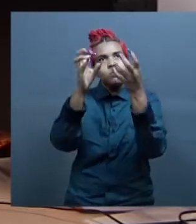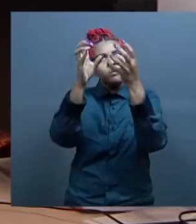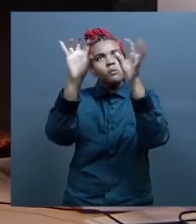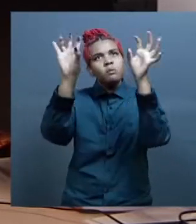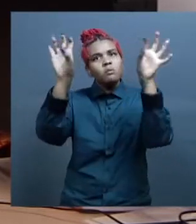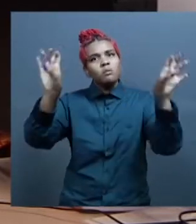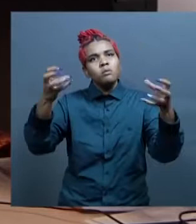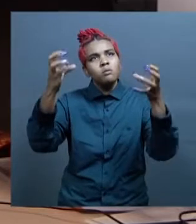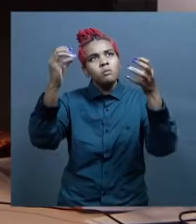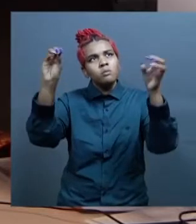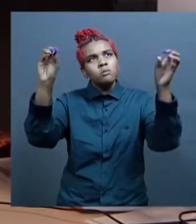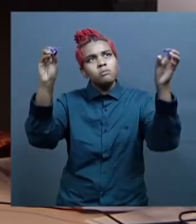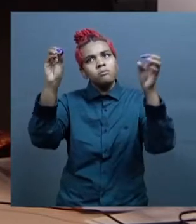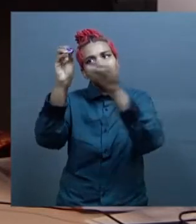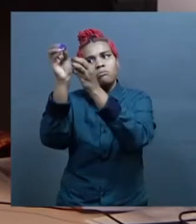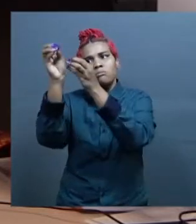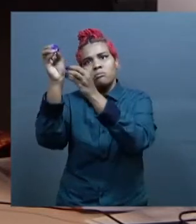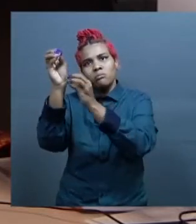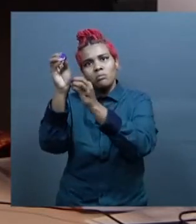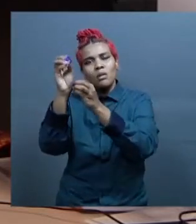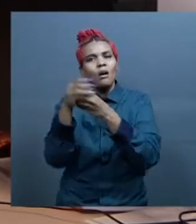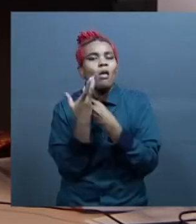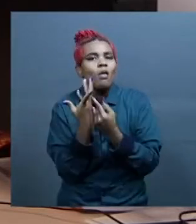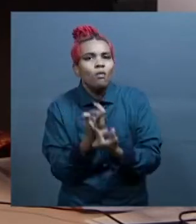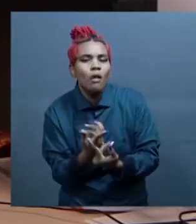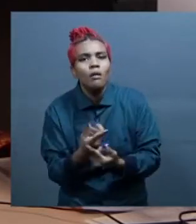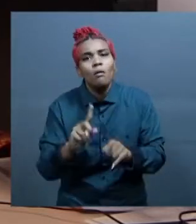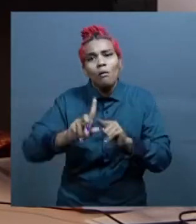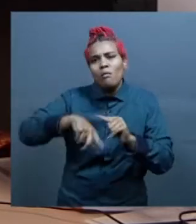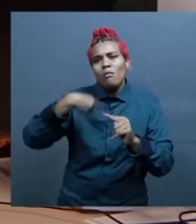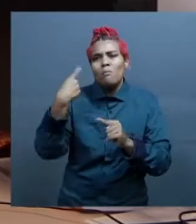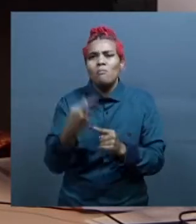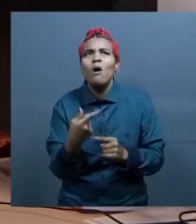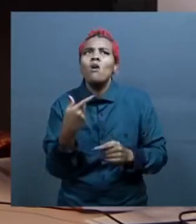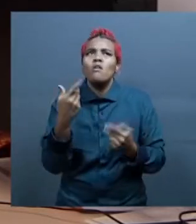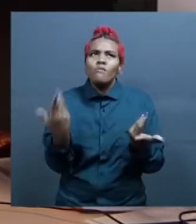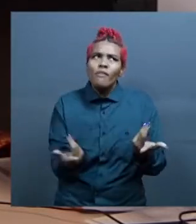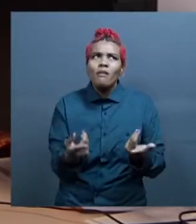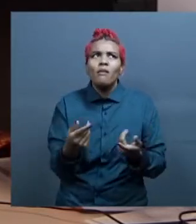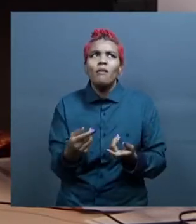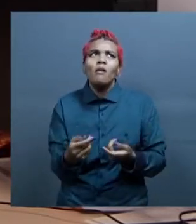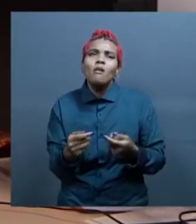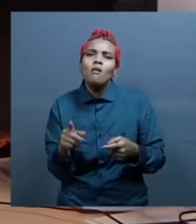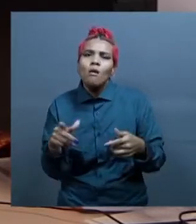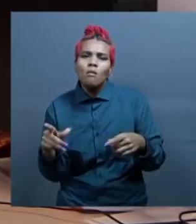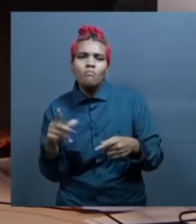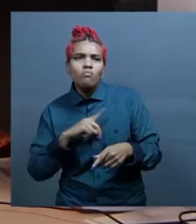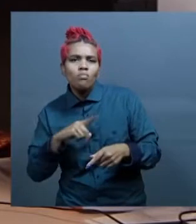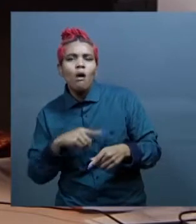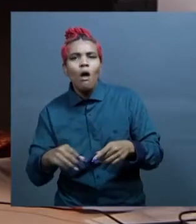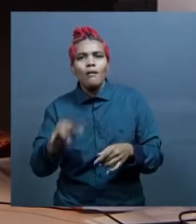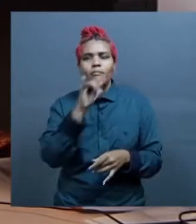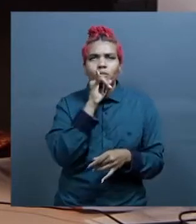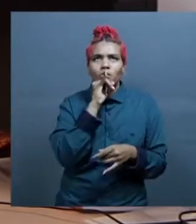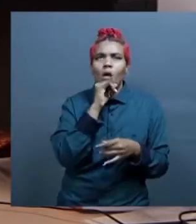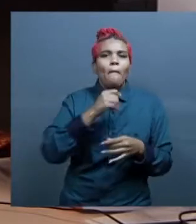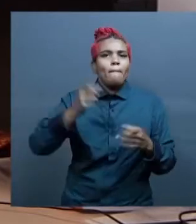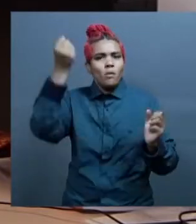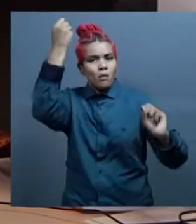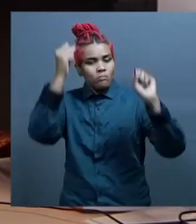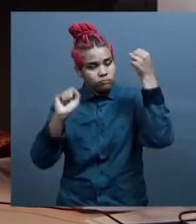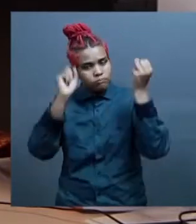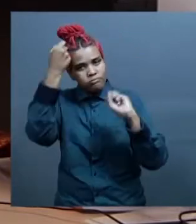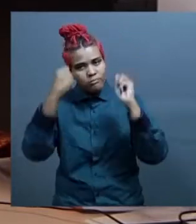gases efeito estufa no brasil aí os outros 25% entre emissões industriais emissões veiculares né mas num ambiente urbano